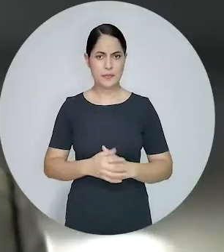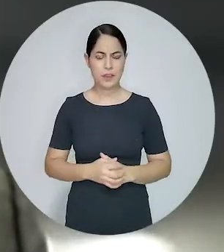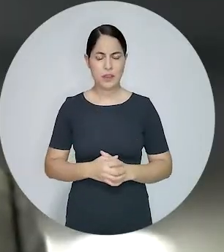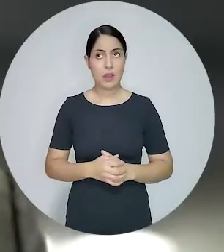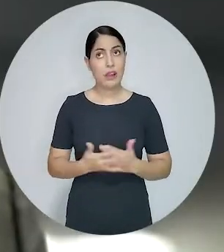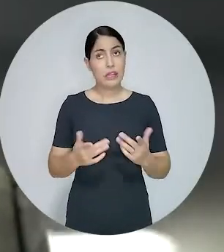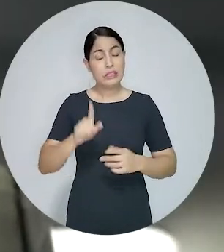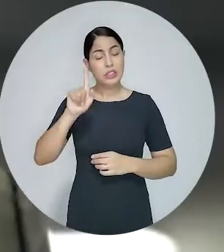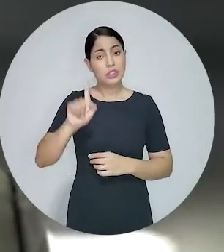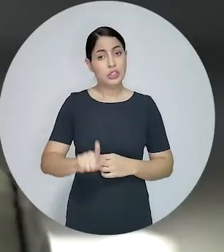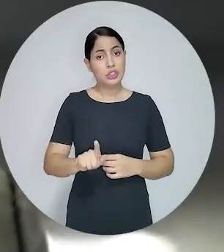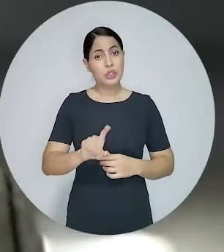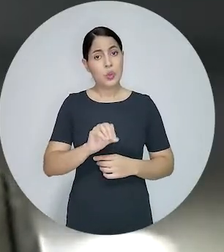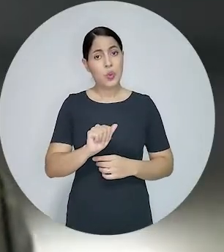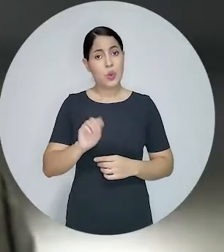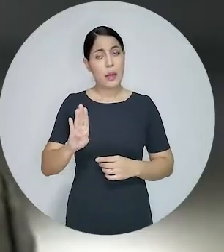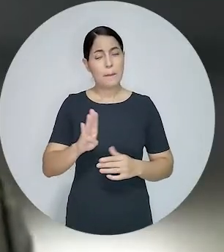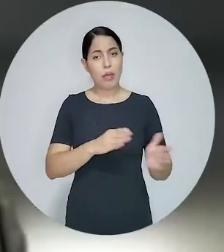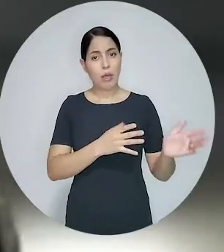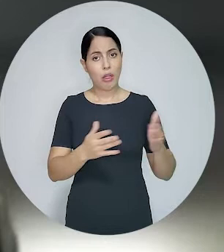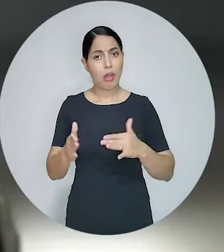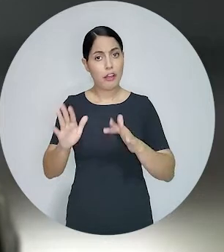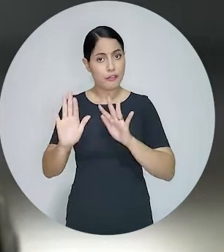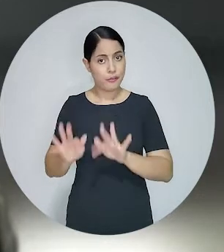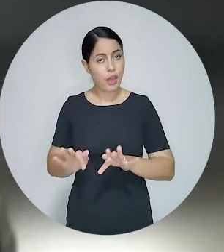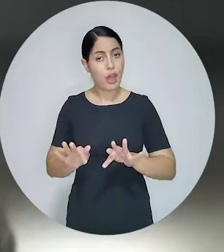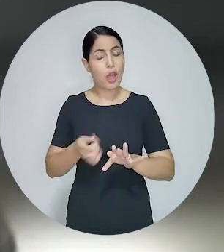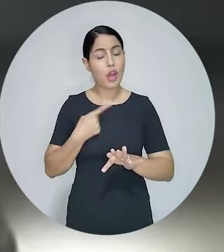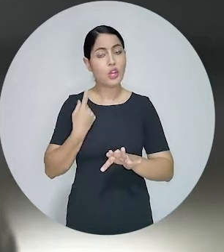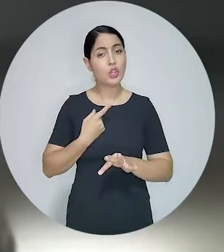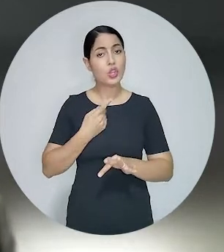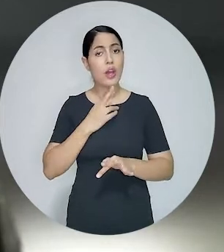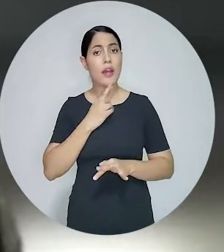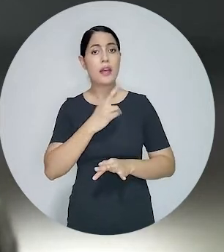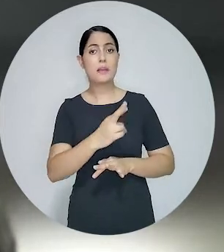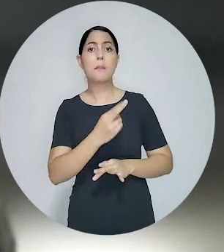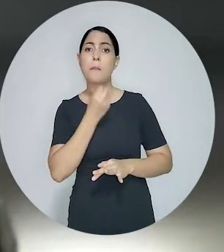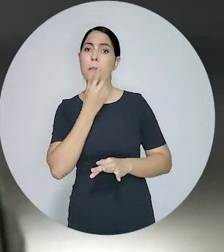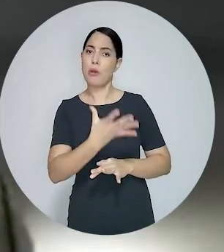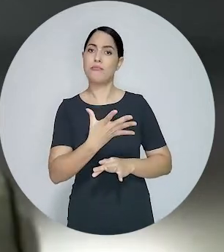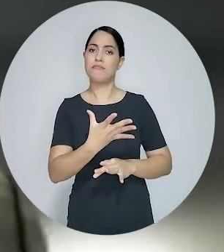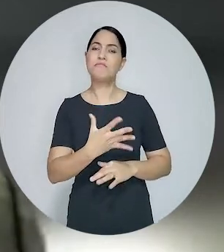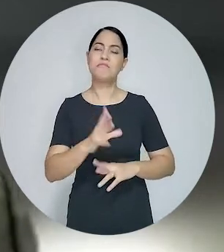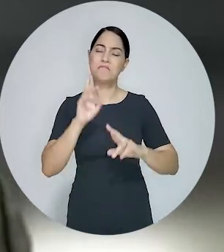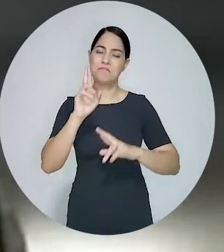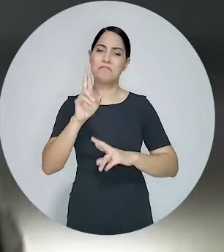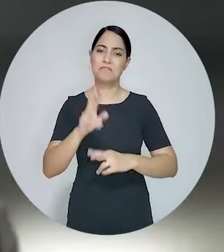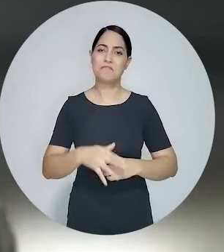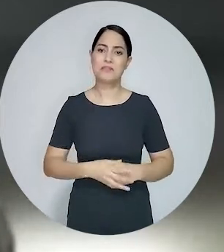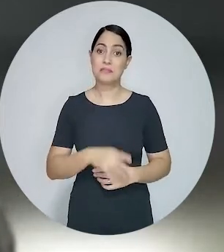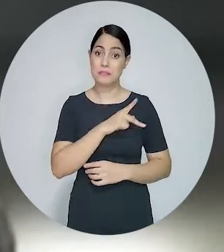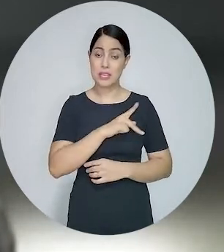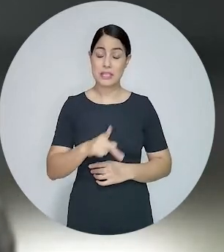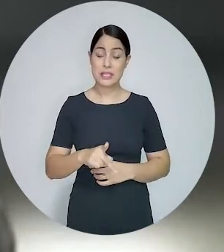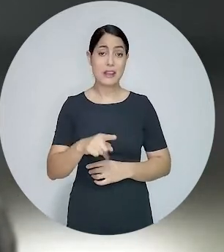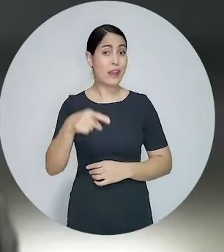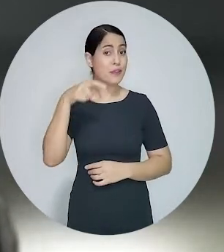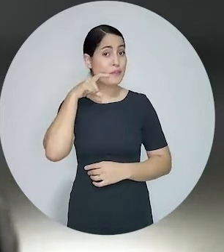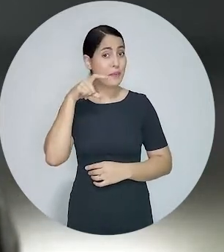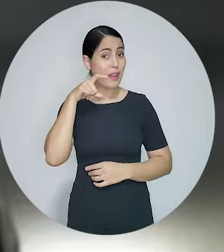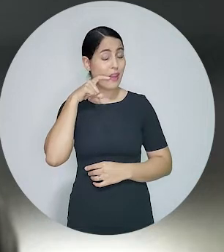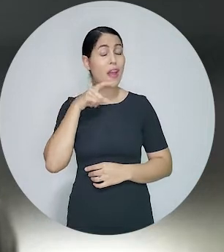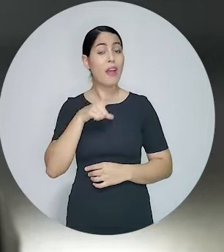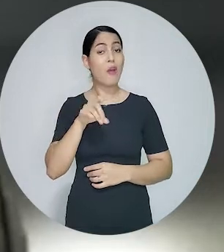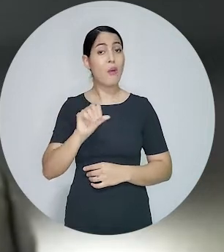entregar no final da gestão bons resultados com a Procuradoria-Geral da OAB. O presidente Beto Simonetti tem uma visão